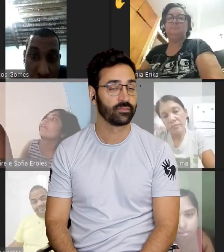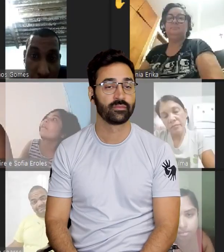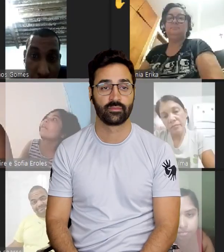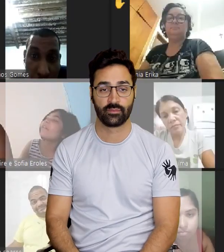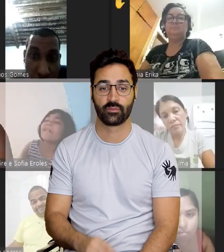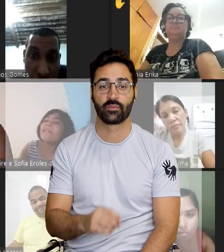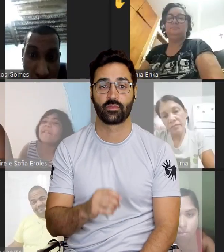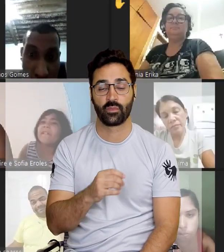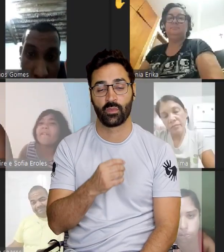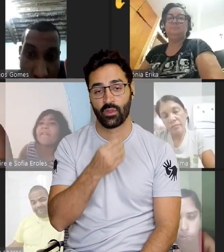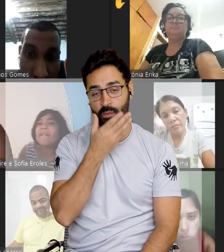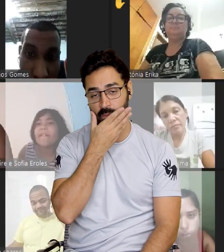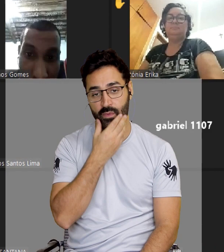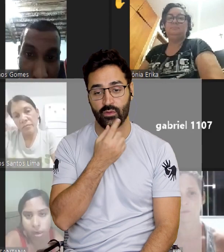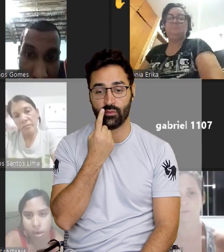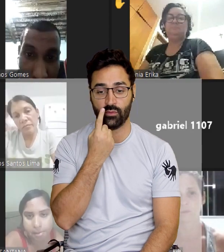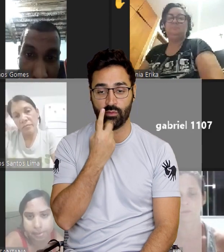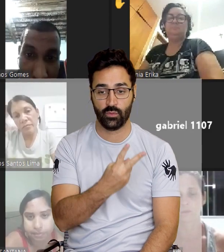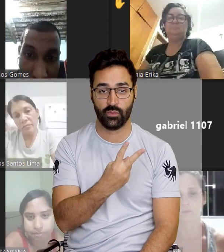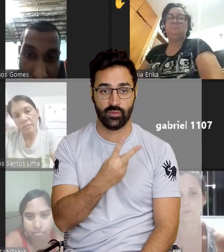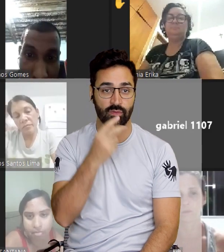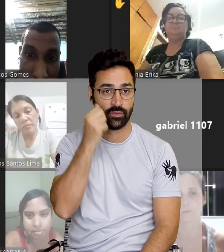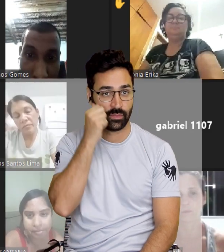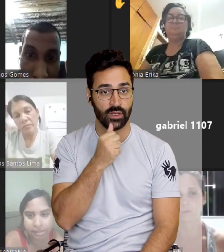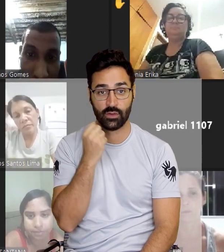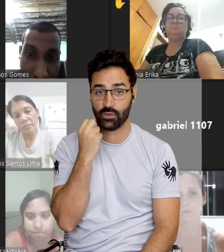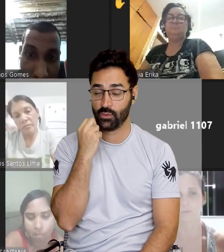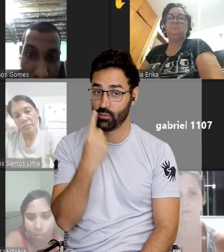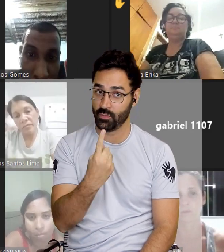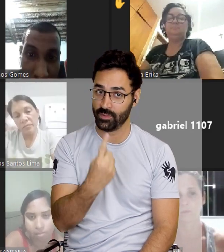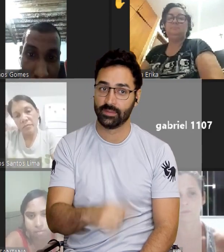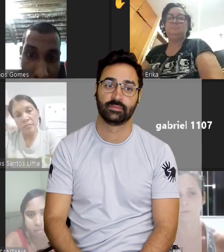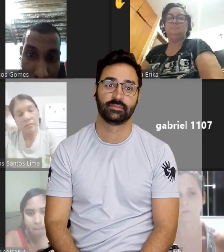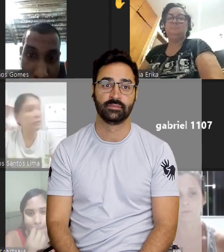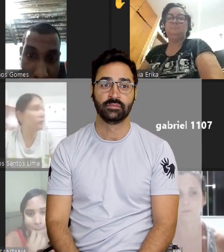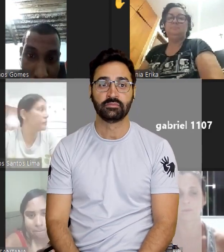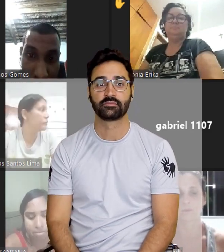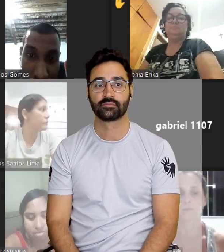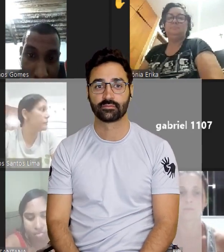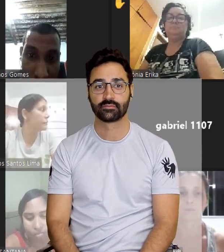Dois meninos e uma menina. Ok.